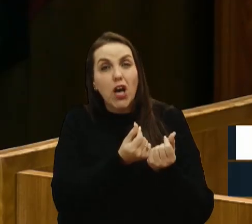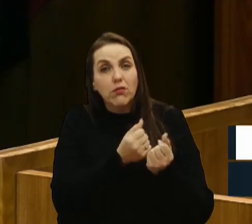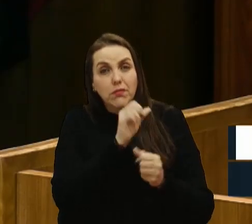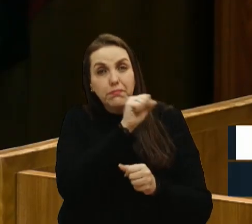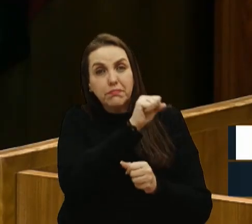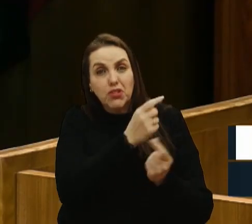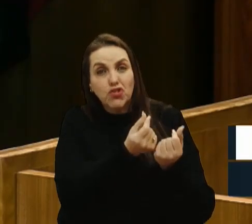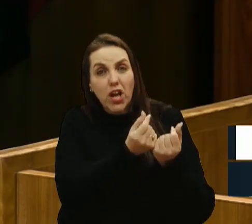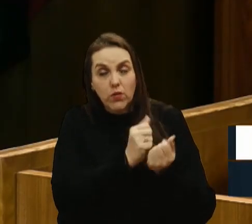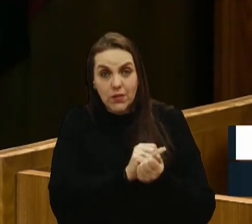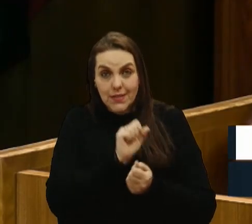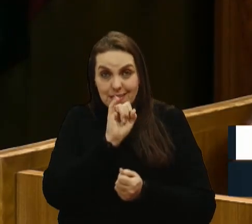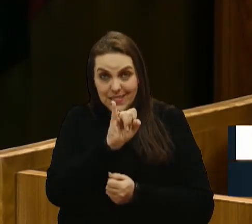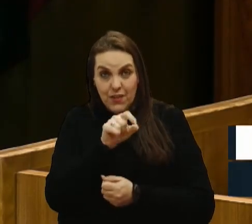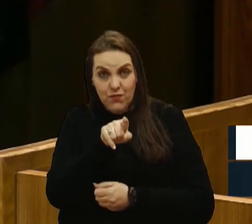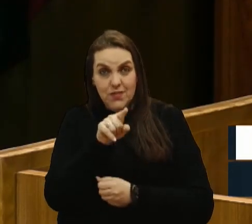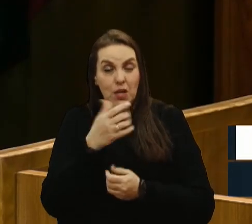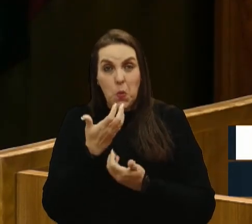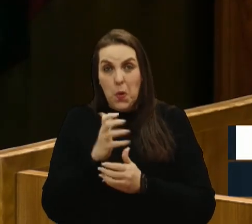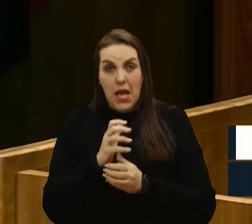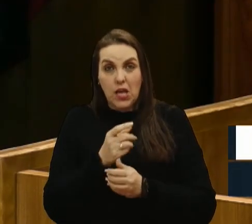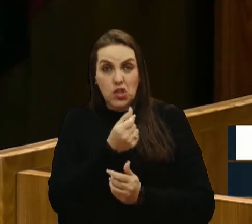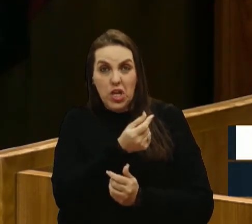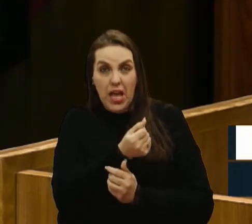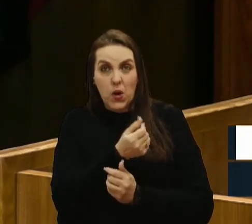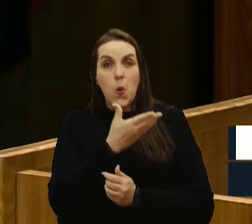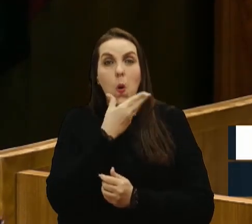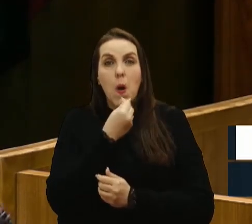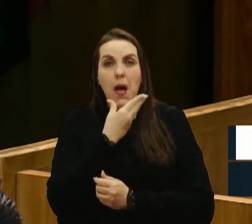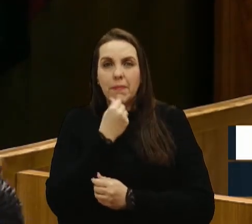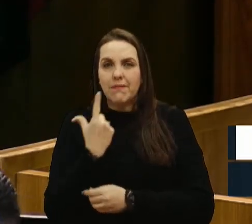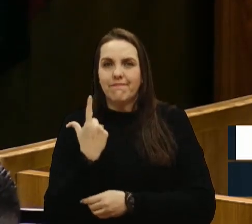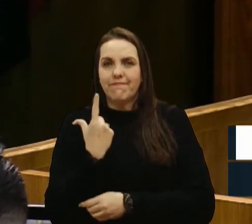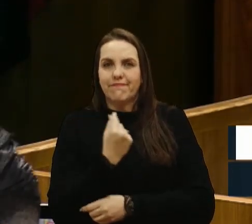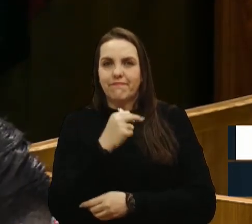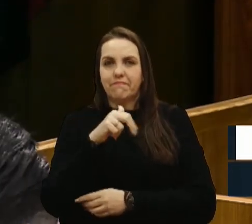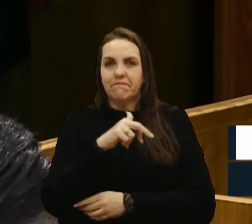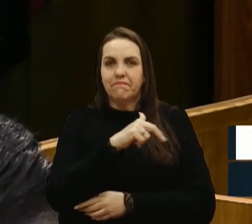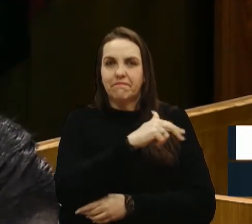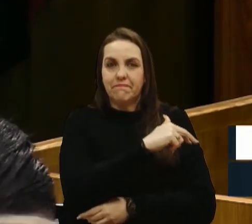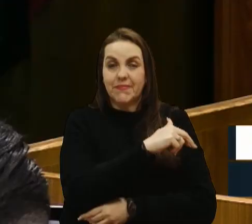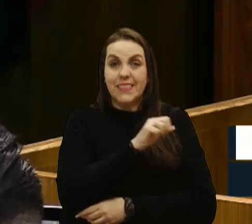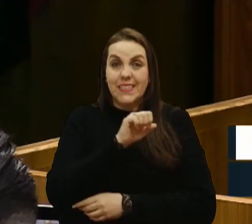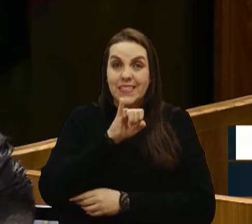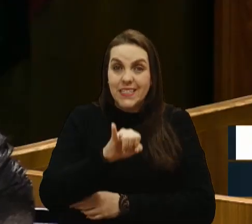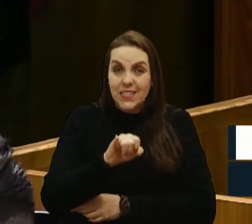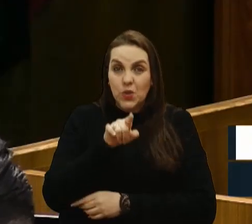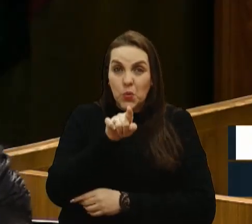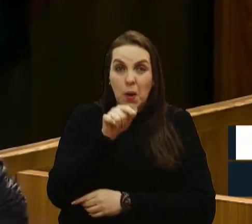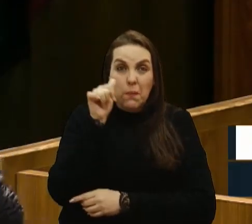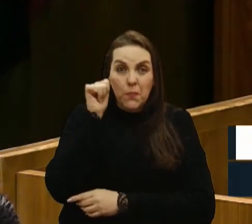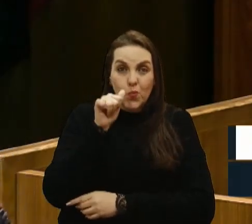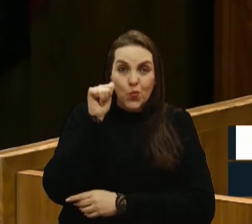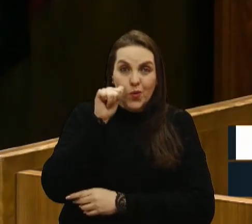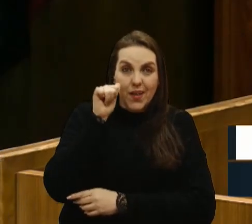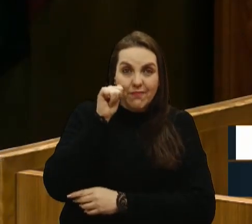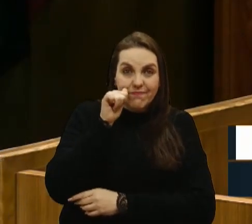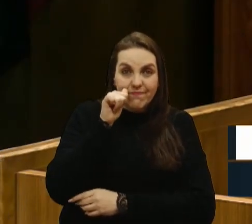Se você não dá dinheiro e se você for homem, ele sai andando. Se você for